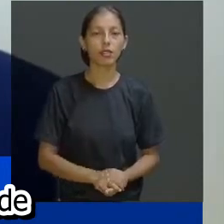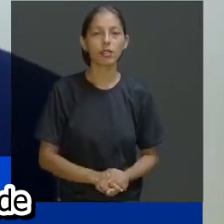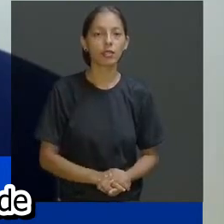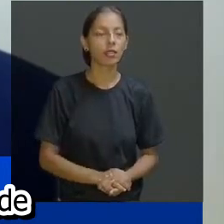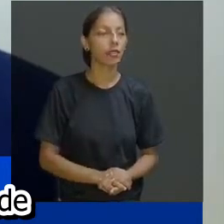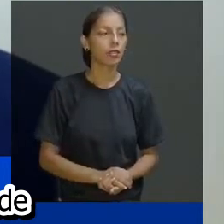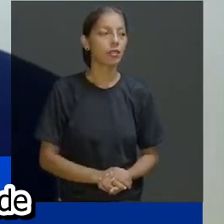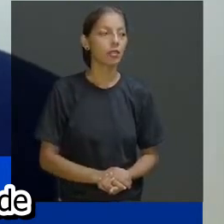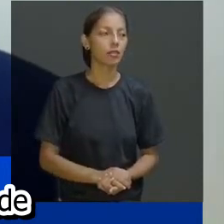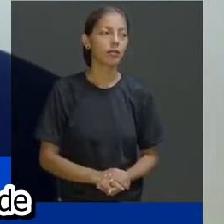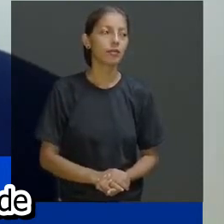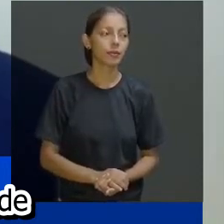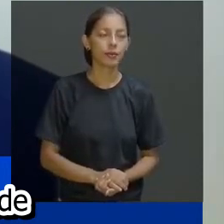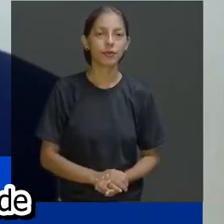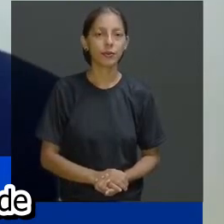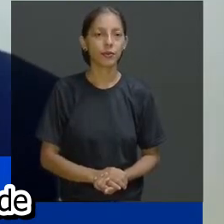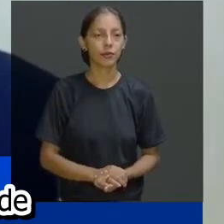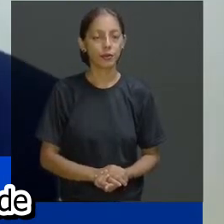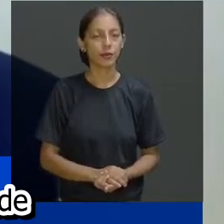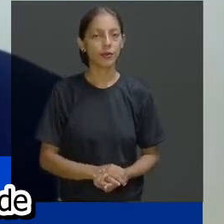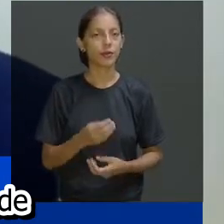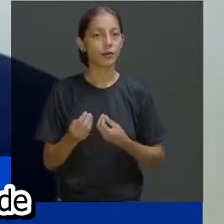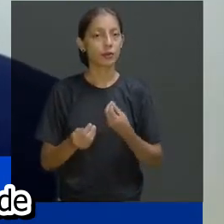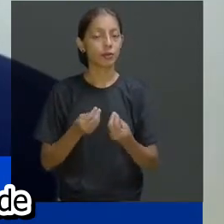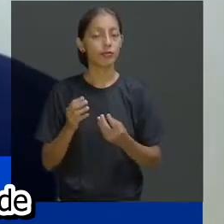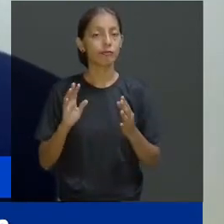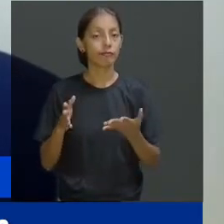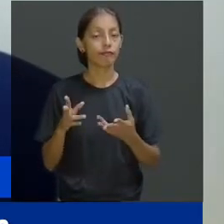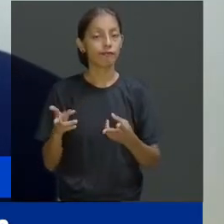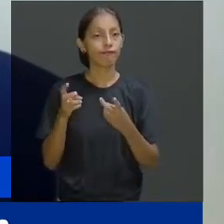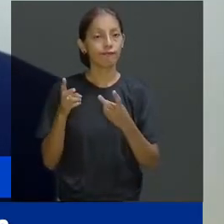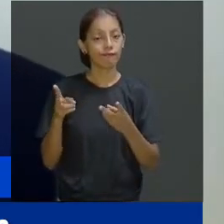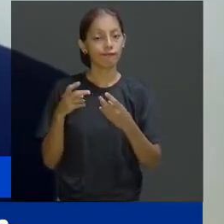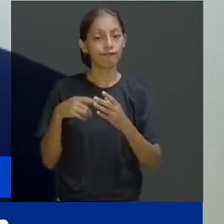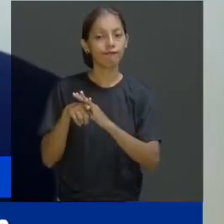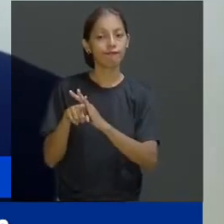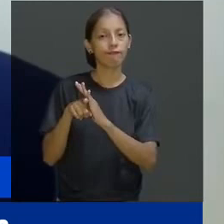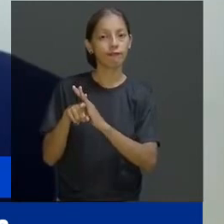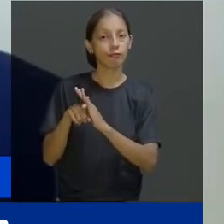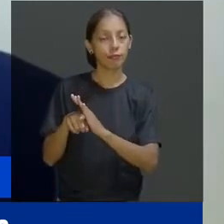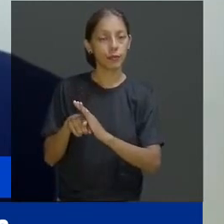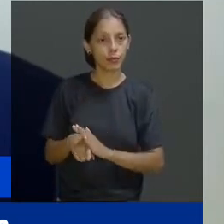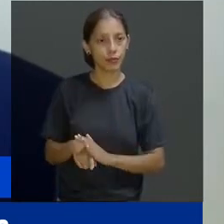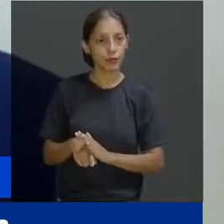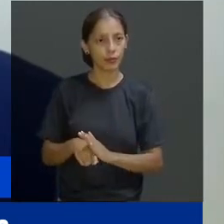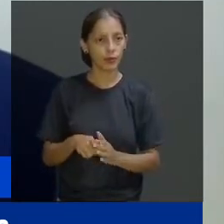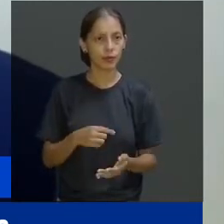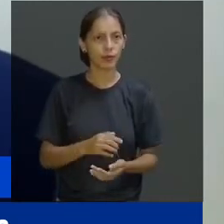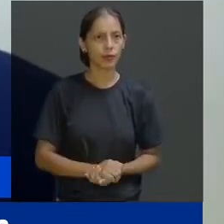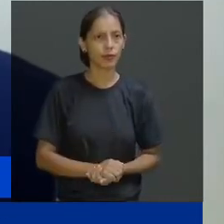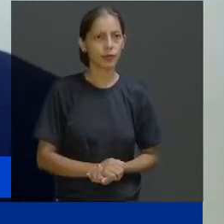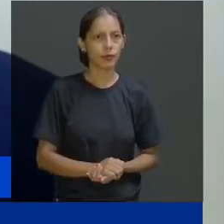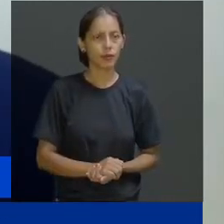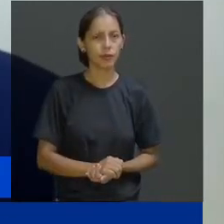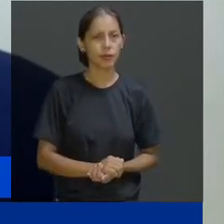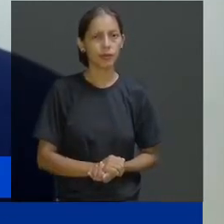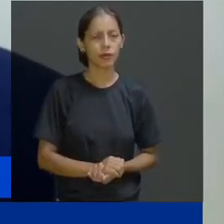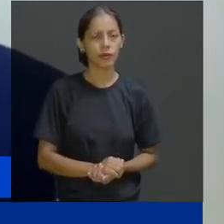6.338, que fez uma análise da proporcionalidade desse entendimento de acordo com os subprincípios do postulado da